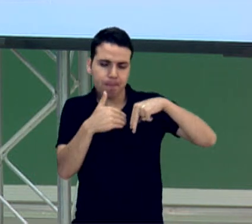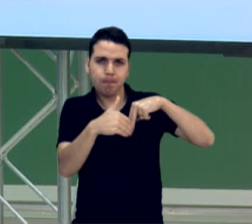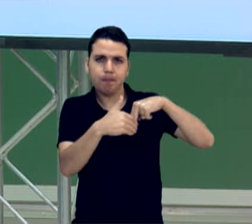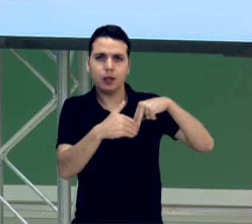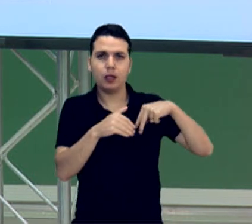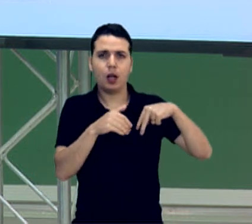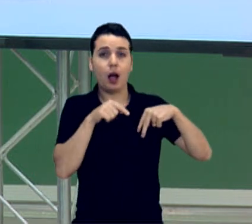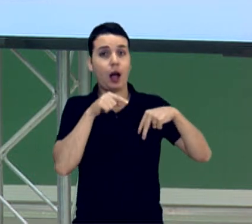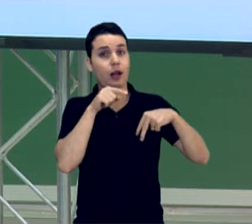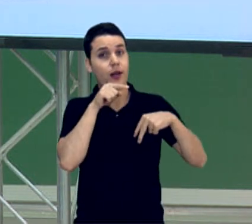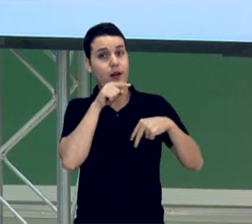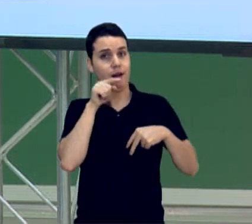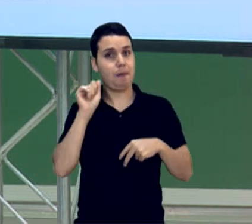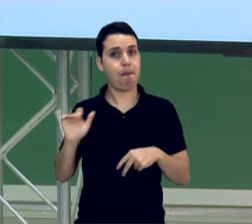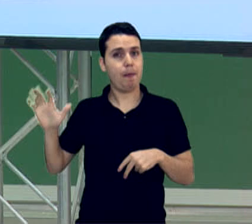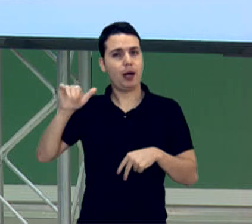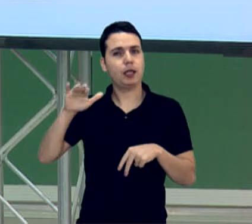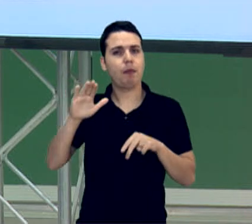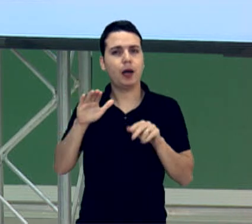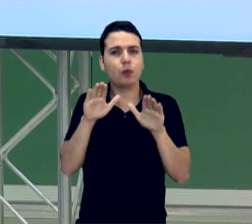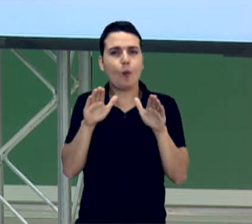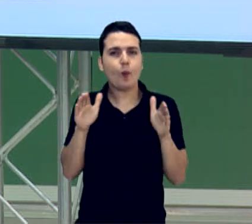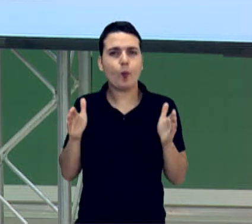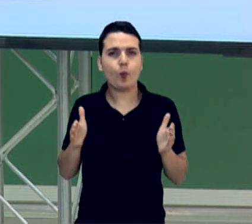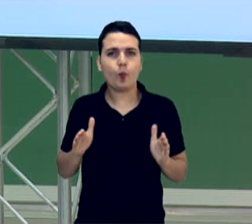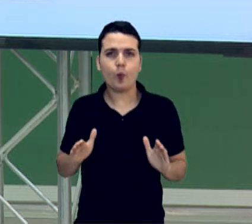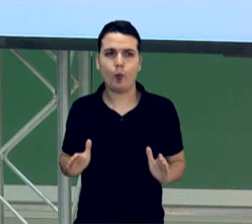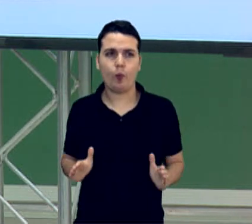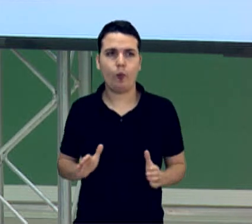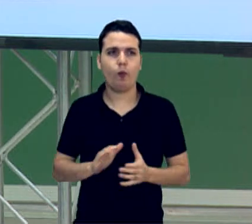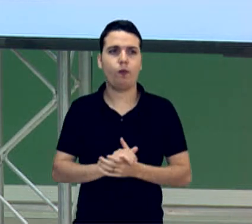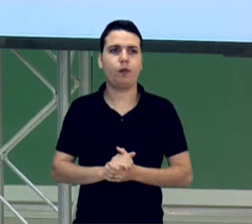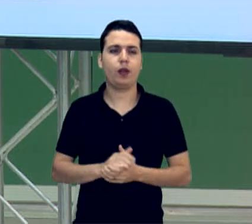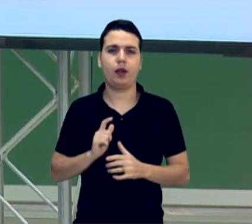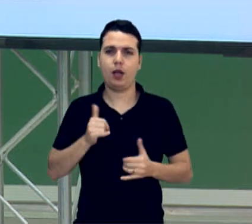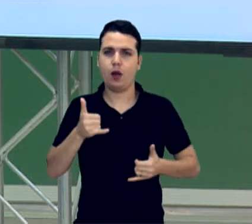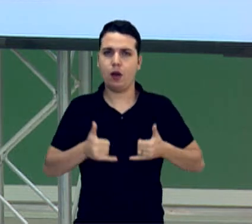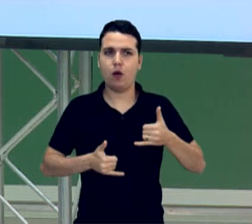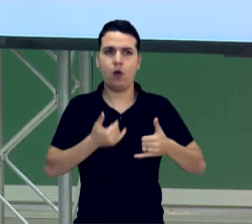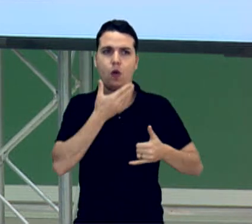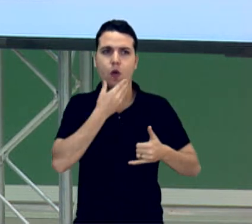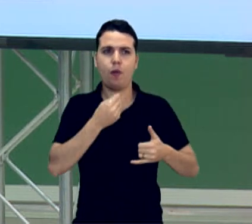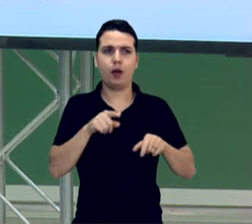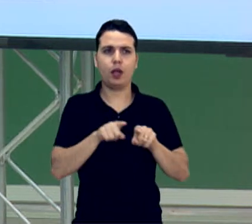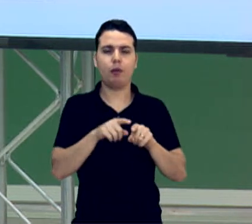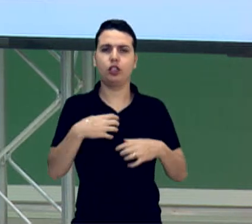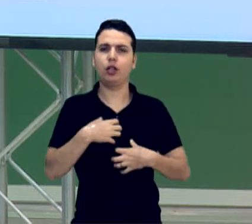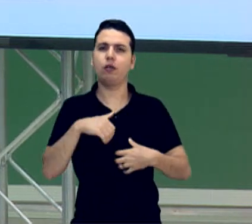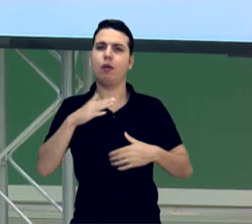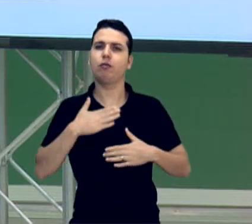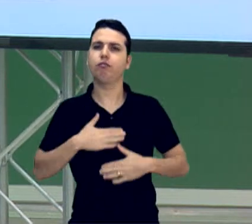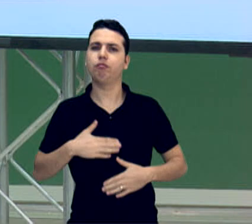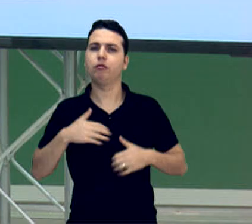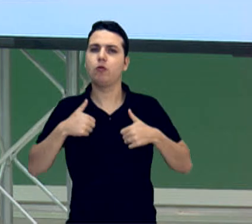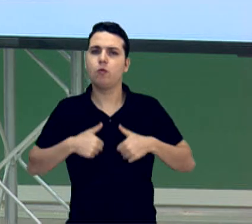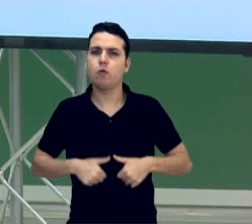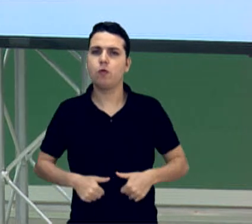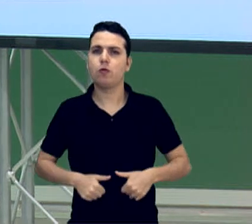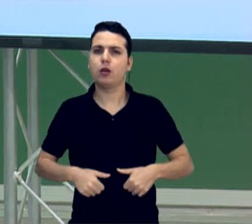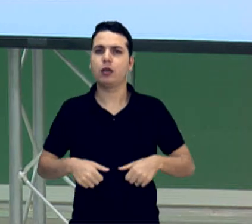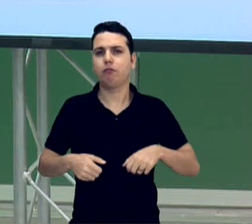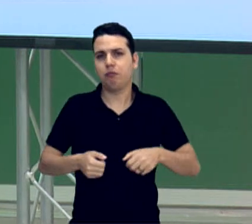esse é mais justo, né? Sapato alto, rapaz também numa forma mais tranquila, camisa, calça,